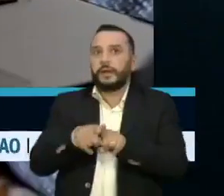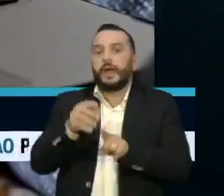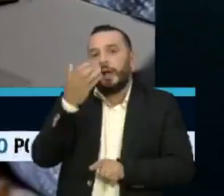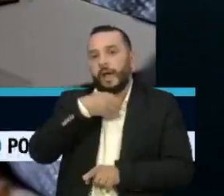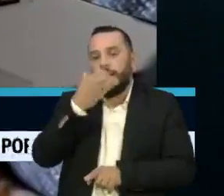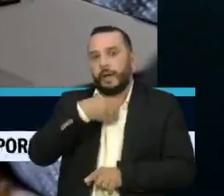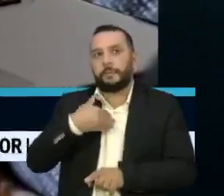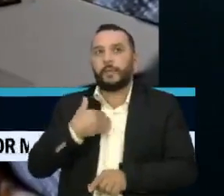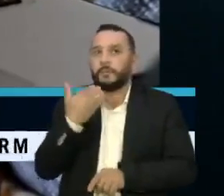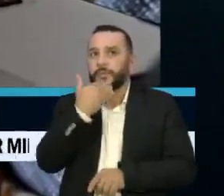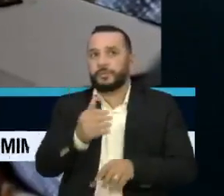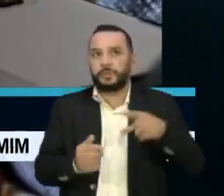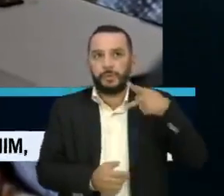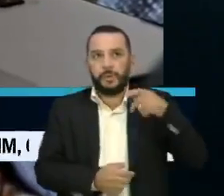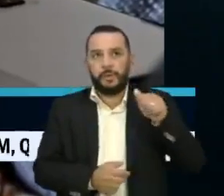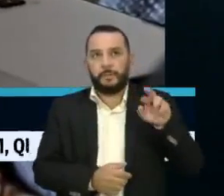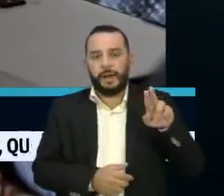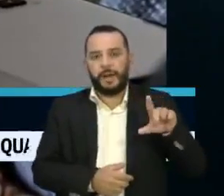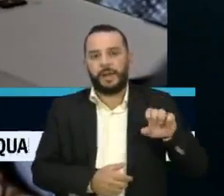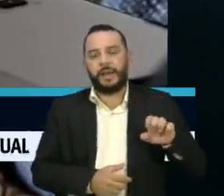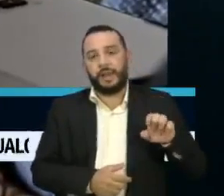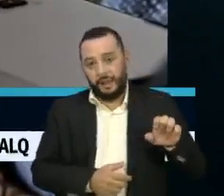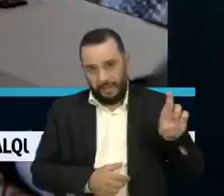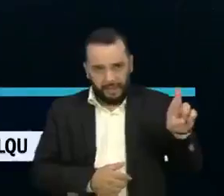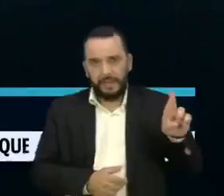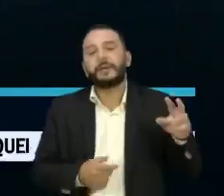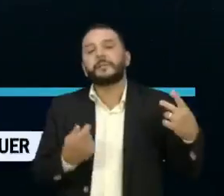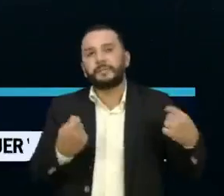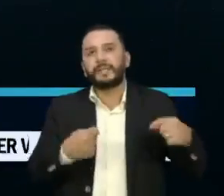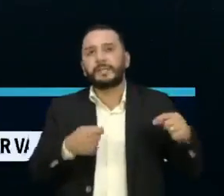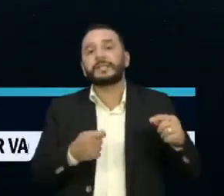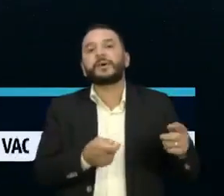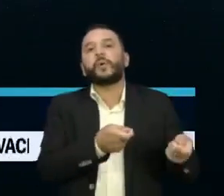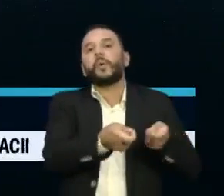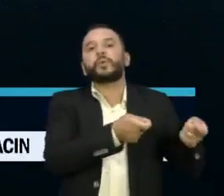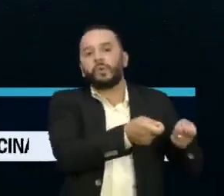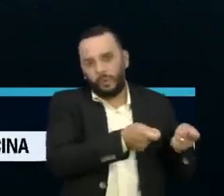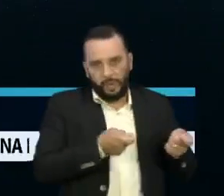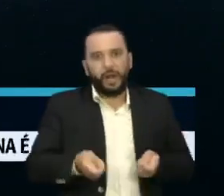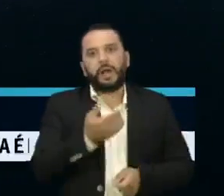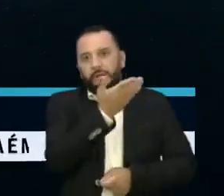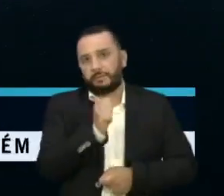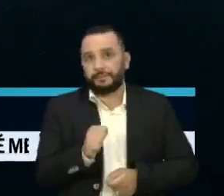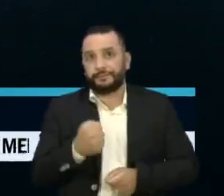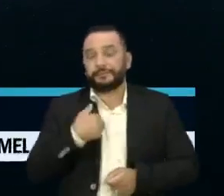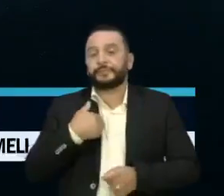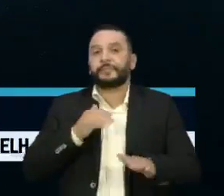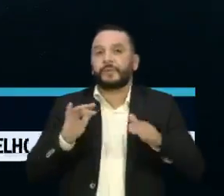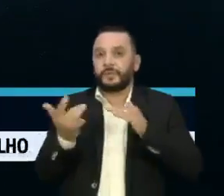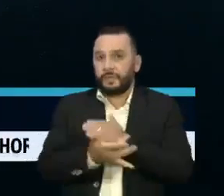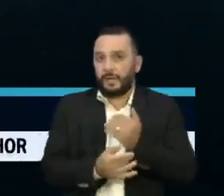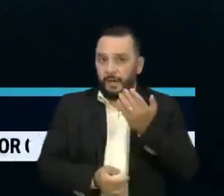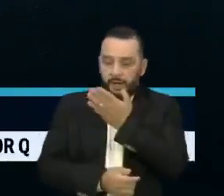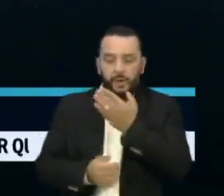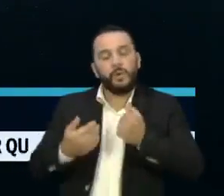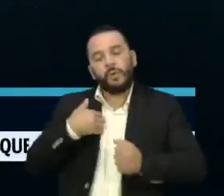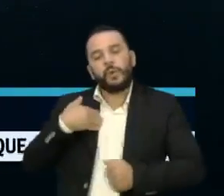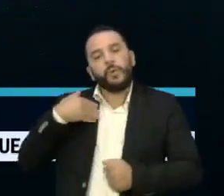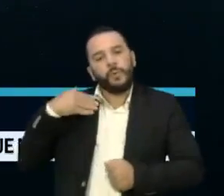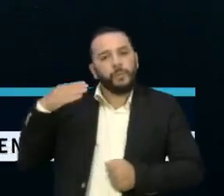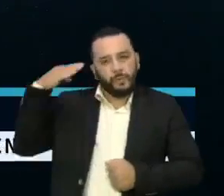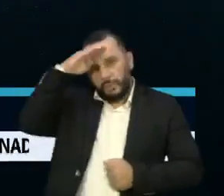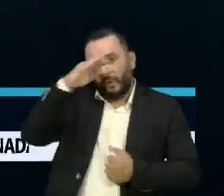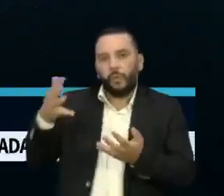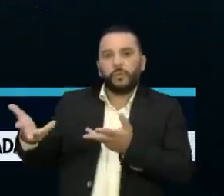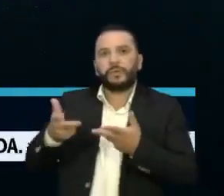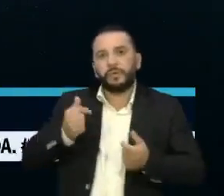também exigiu que o pavê apresente um plano de moderação detalhado em suas redes sociais o presidente Jair bolsonaro convidou